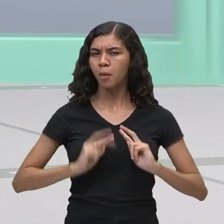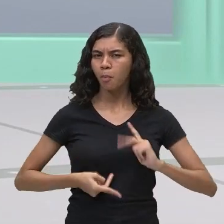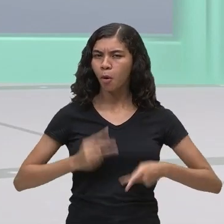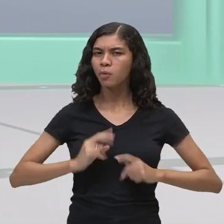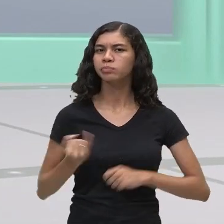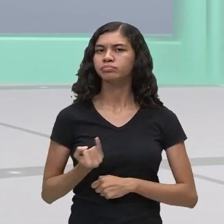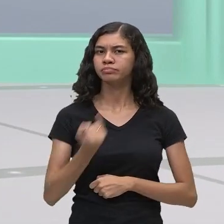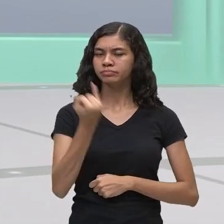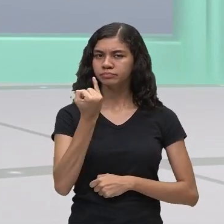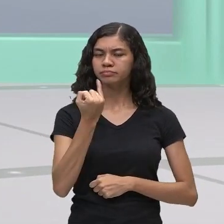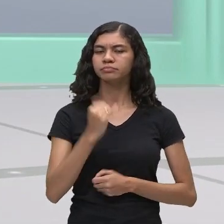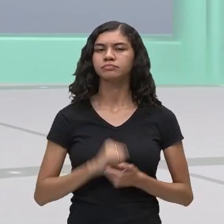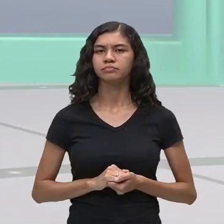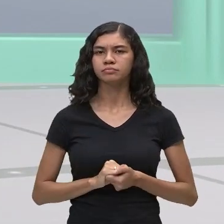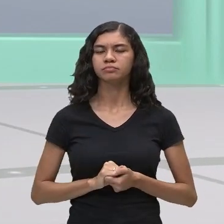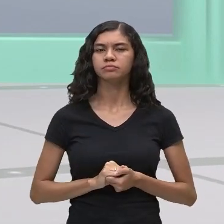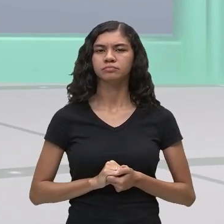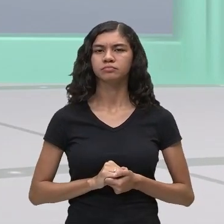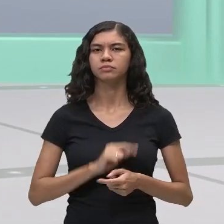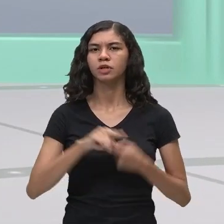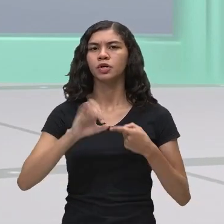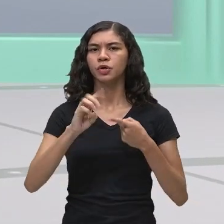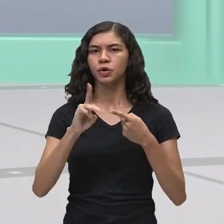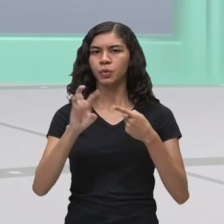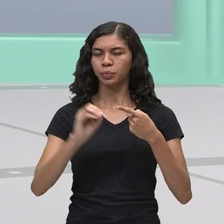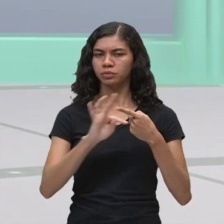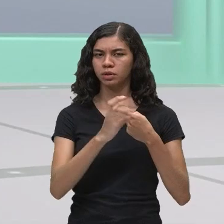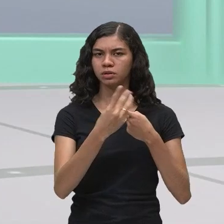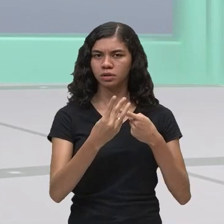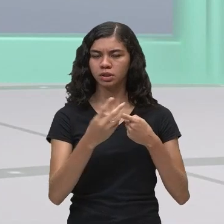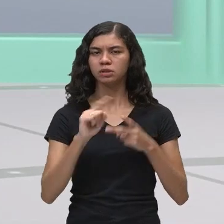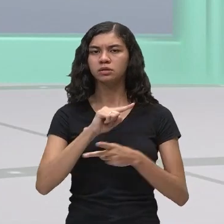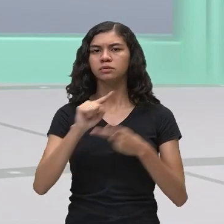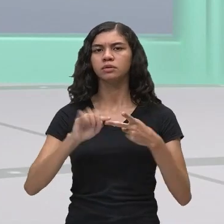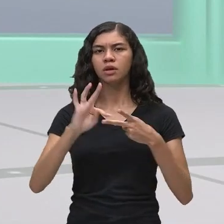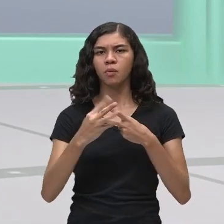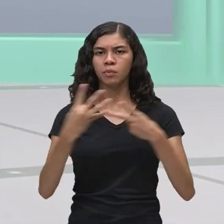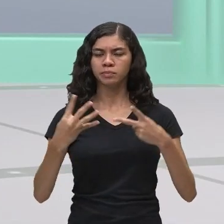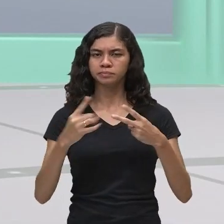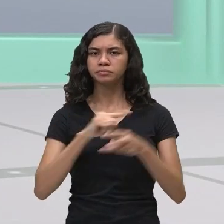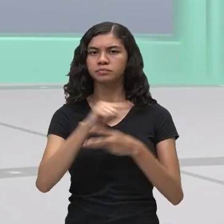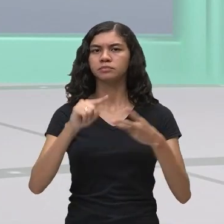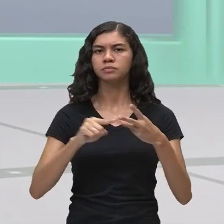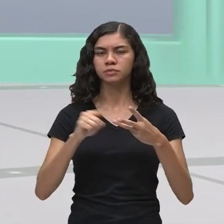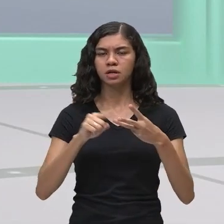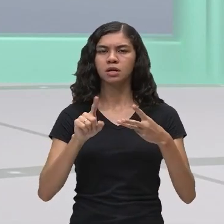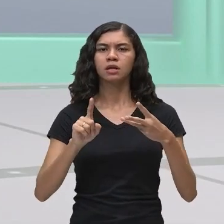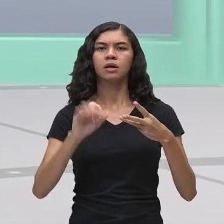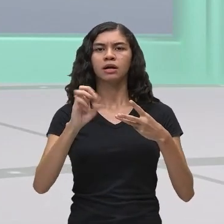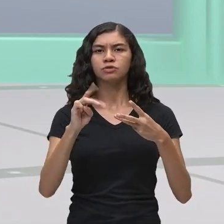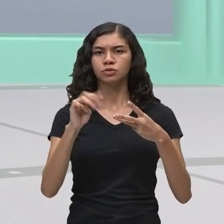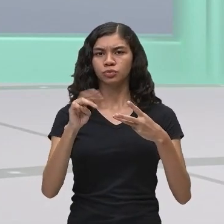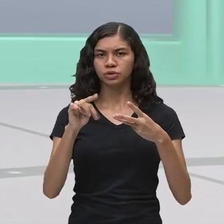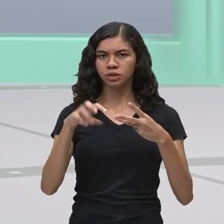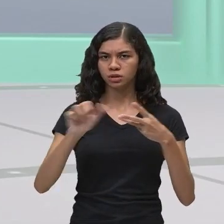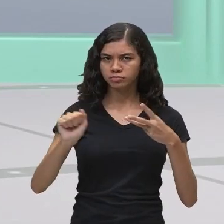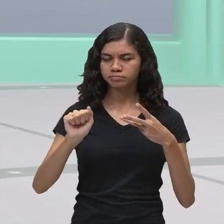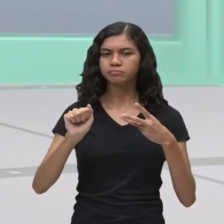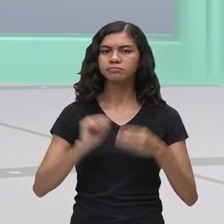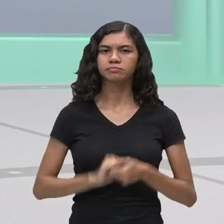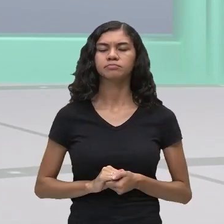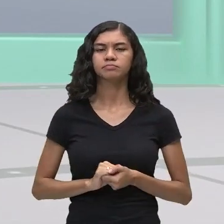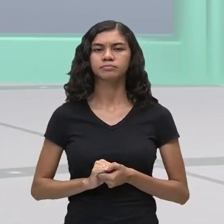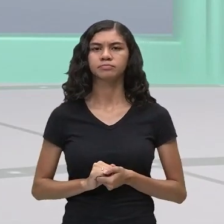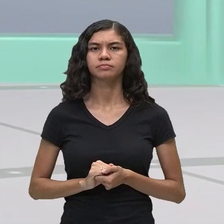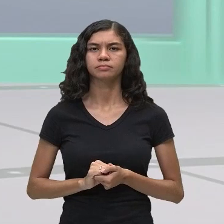hormônios, que é a triodotironina T3, a tiroxina T4 e a calcitonina. Falamos também